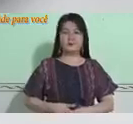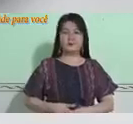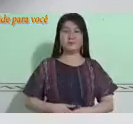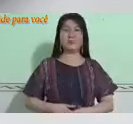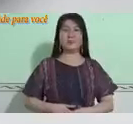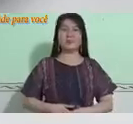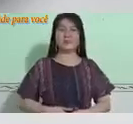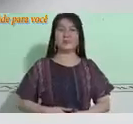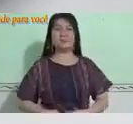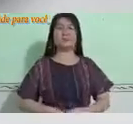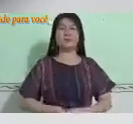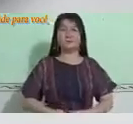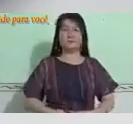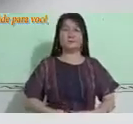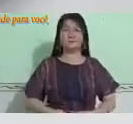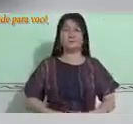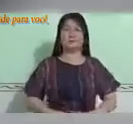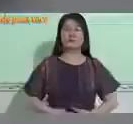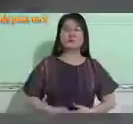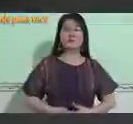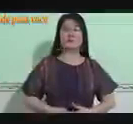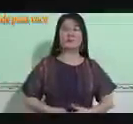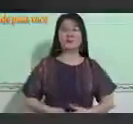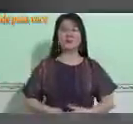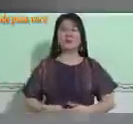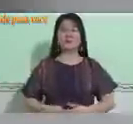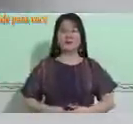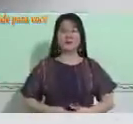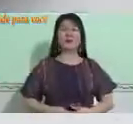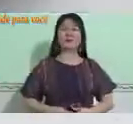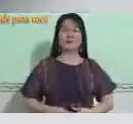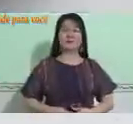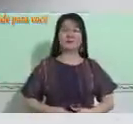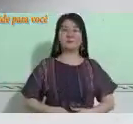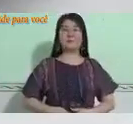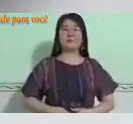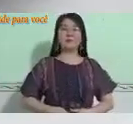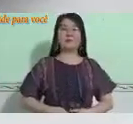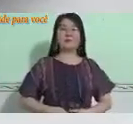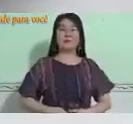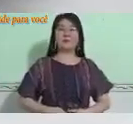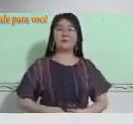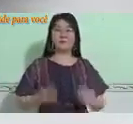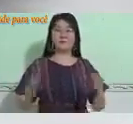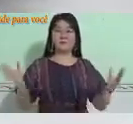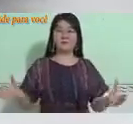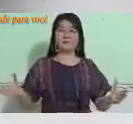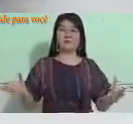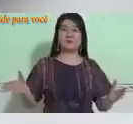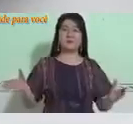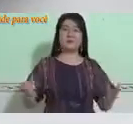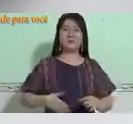2.1.STASIADUCTALDAMAMA ectasiaductal da mama consiste na dilatação de um ducto de leite pior baixo do mamilo, que as enche de